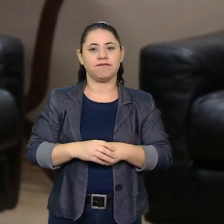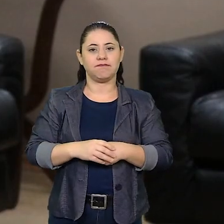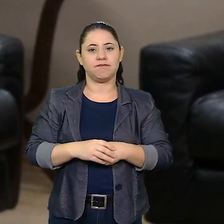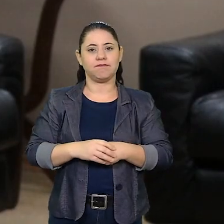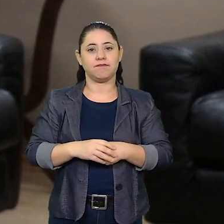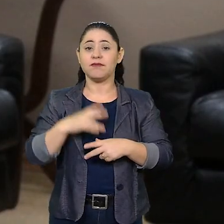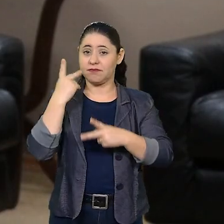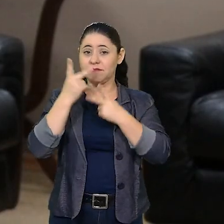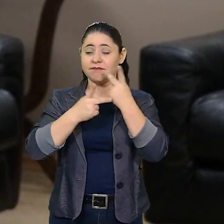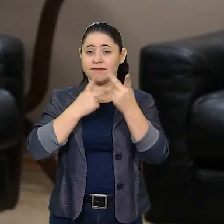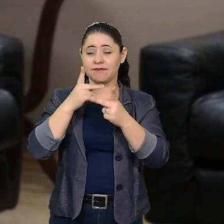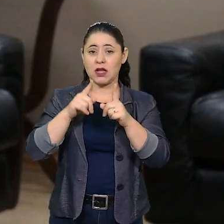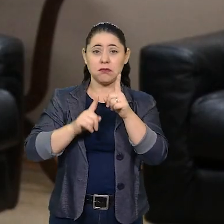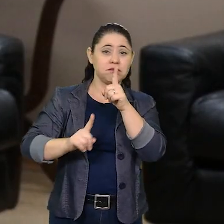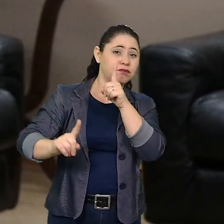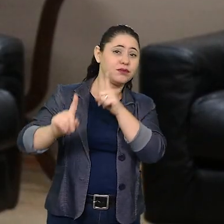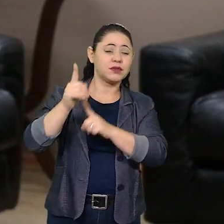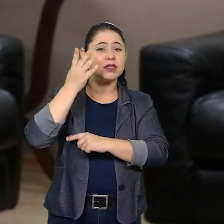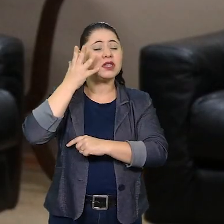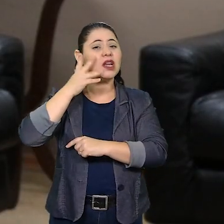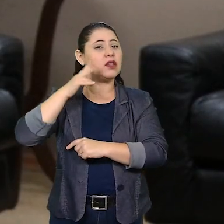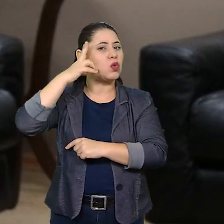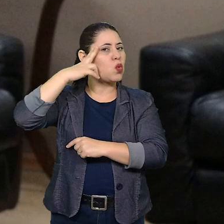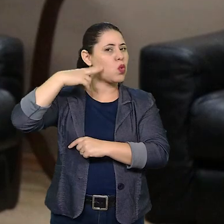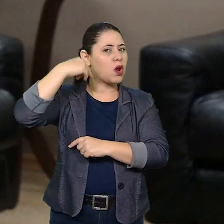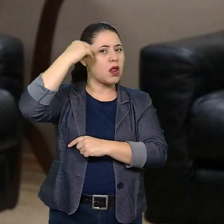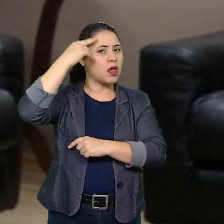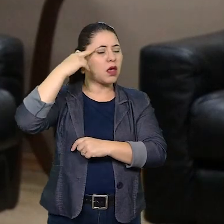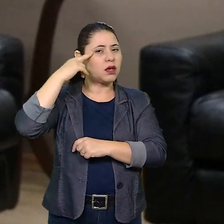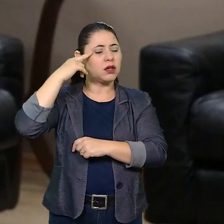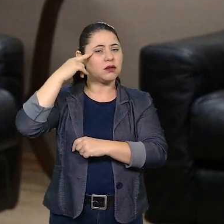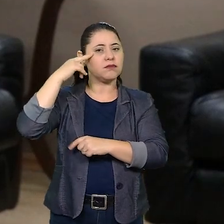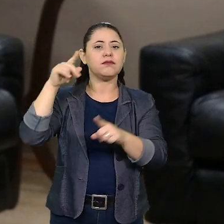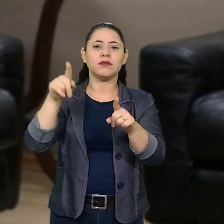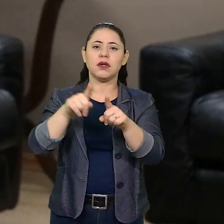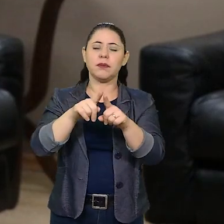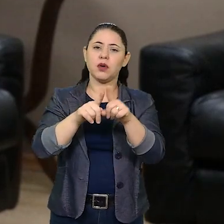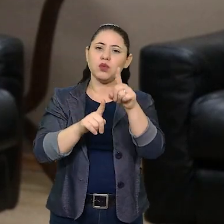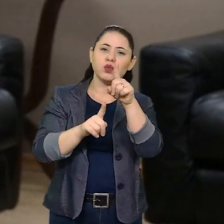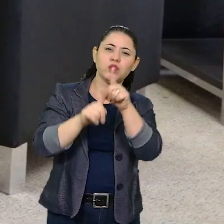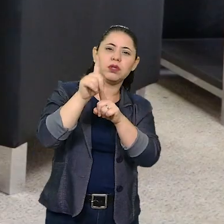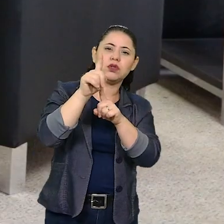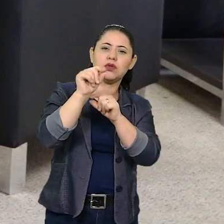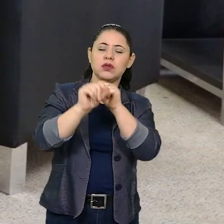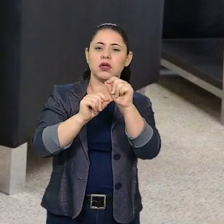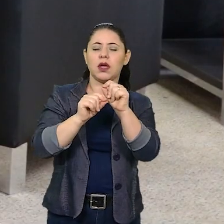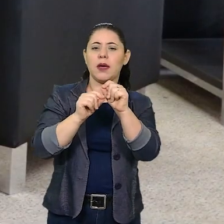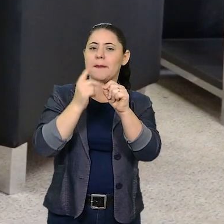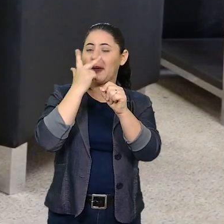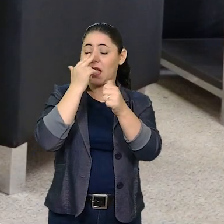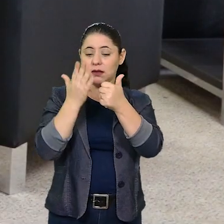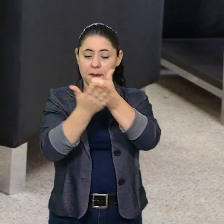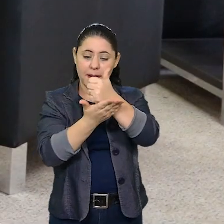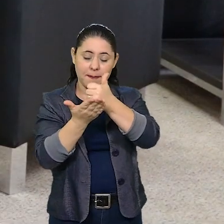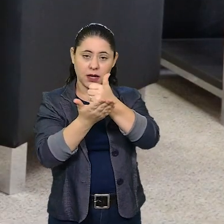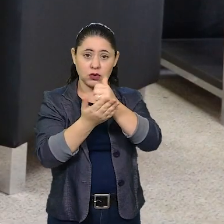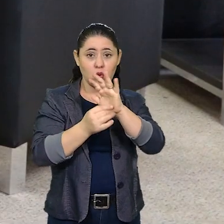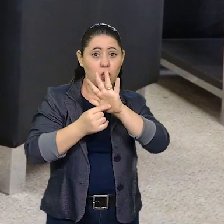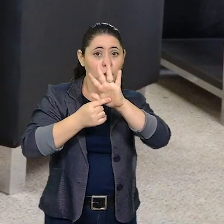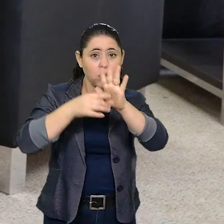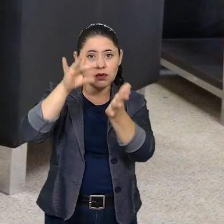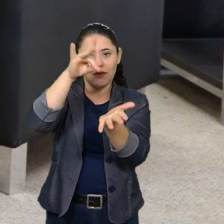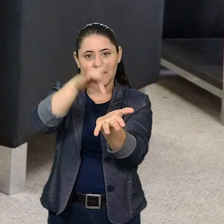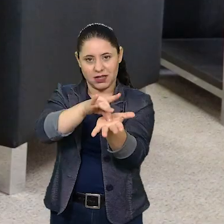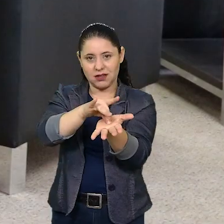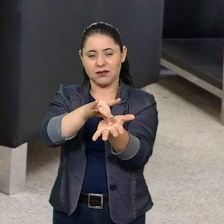até falou sobre o índice de crianças negras no primeiro bloco. Os índices servem mais para servir de base, né? Às vezes não